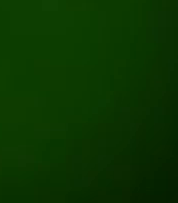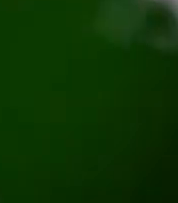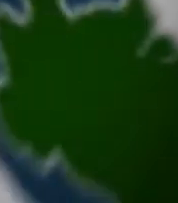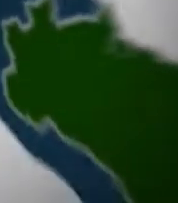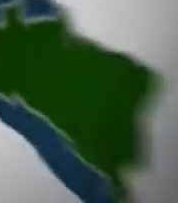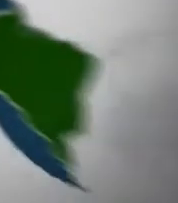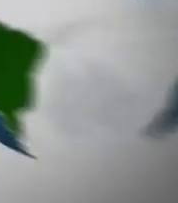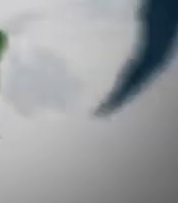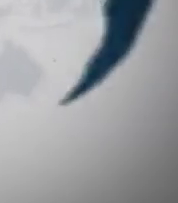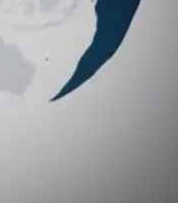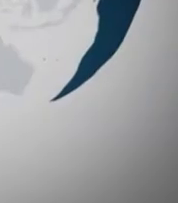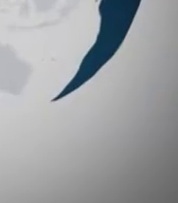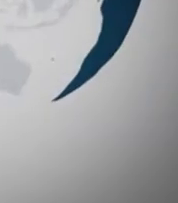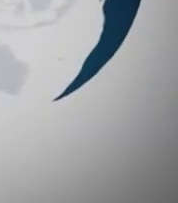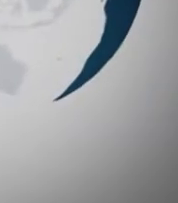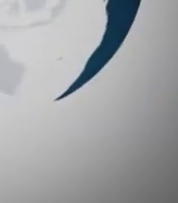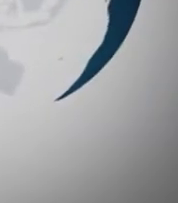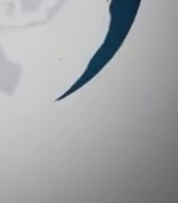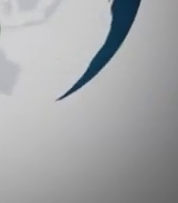o